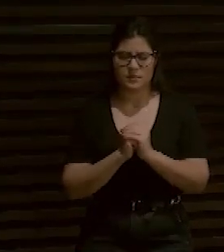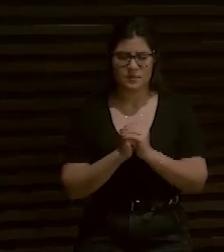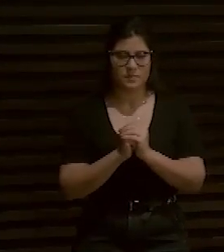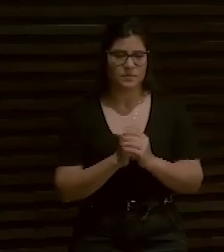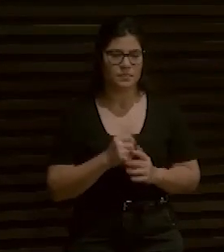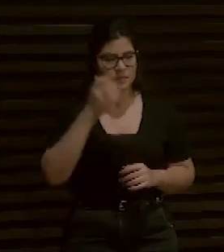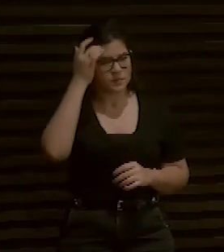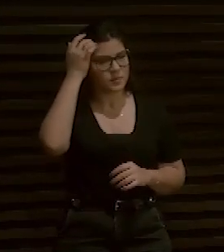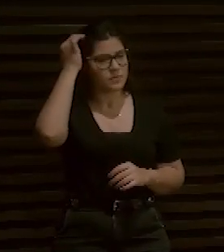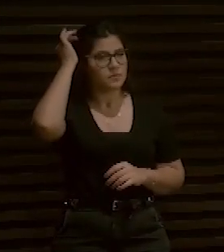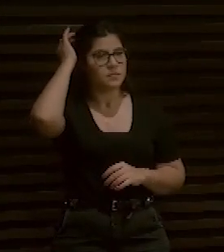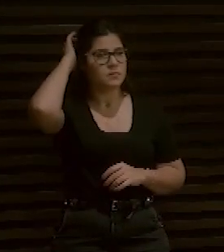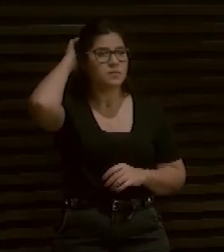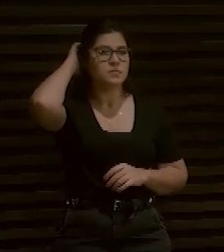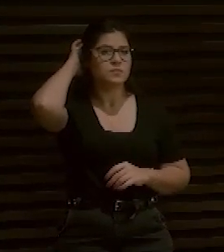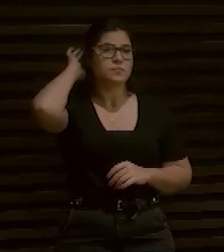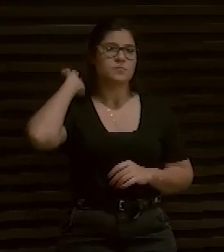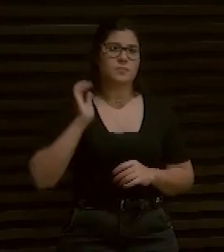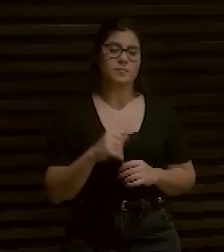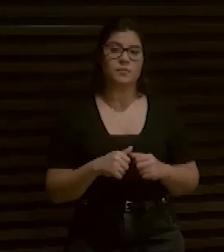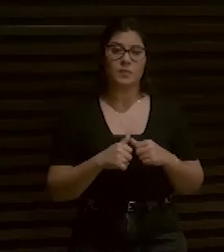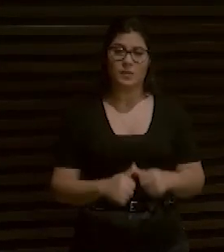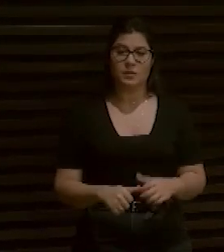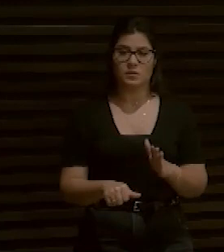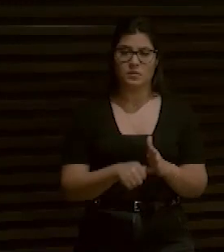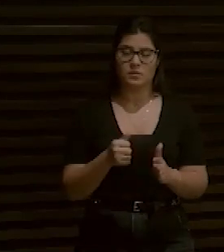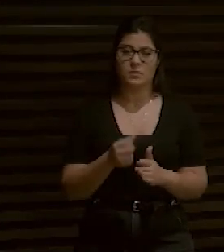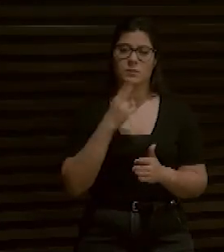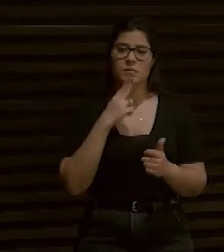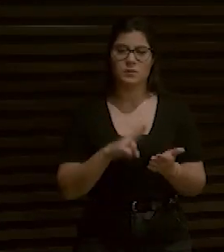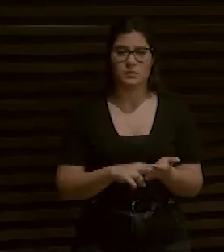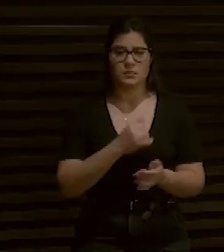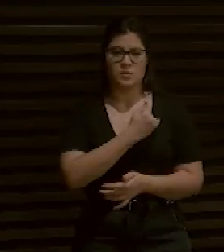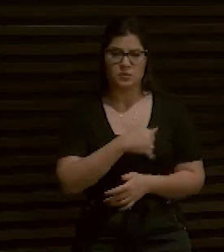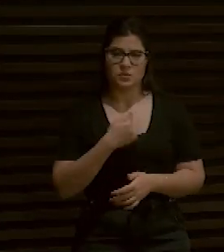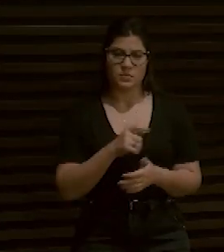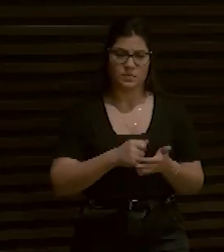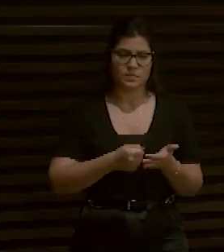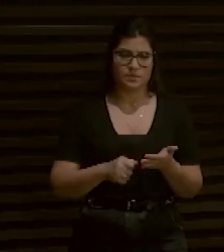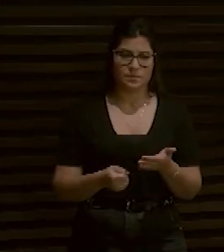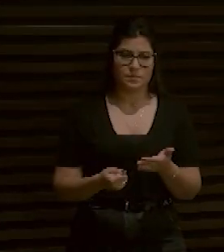amém. Queridos, essa primeira carta de João, ela foi escrita